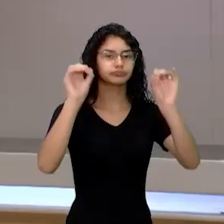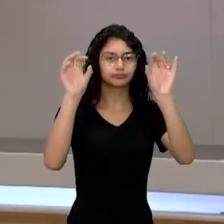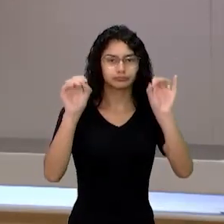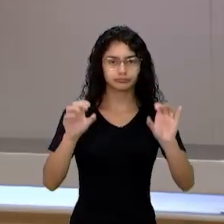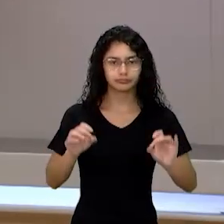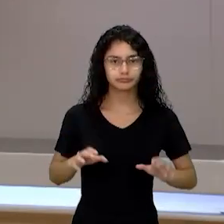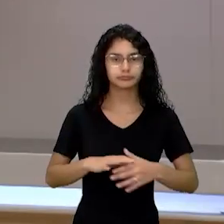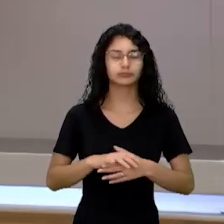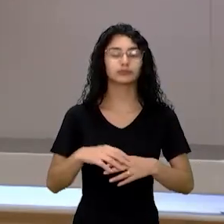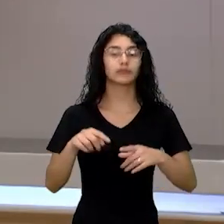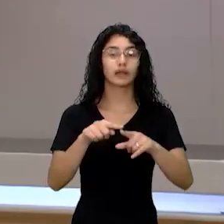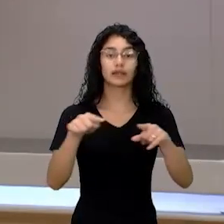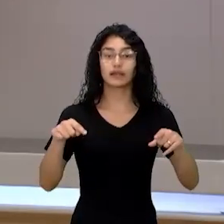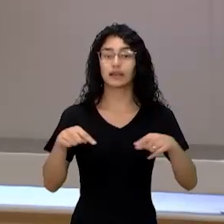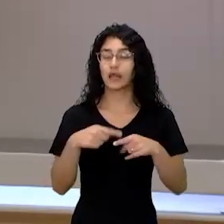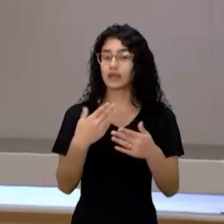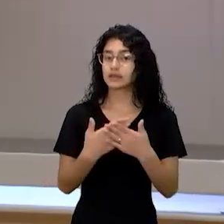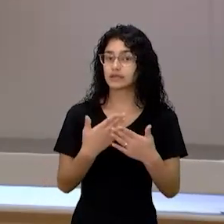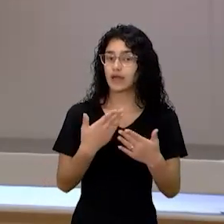da itinerância,